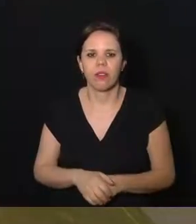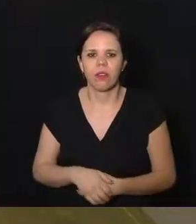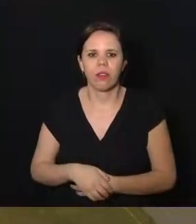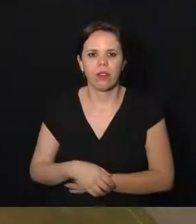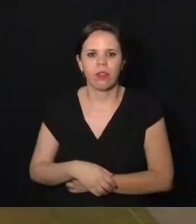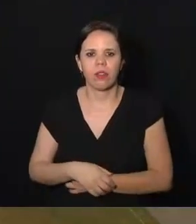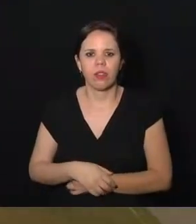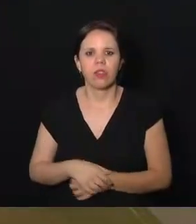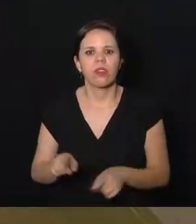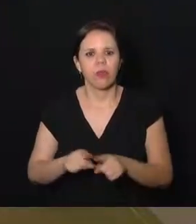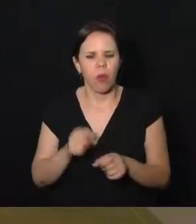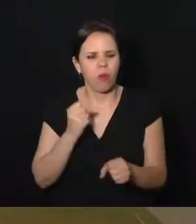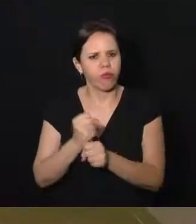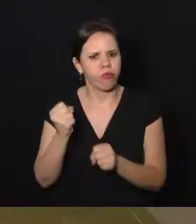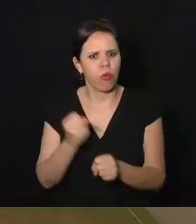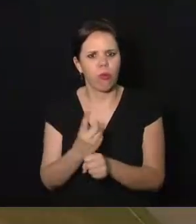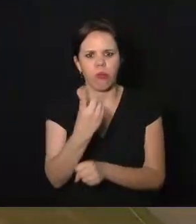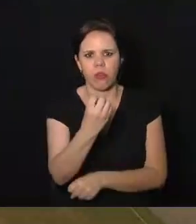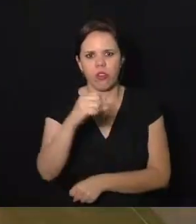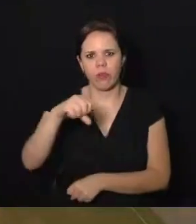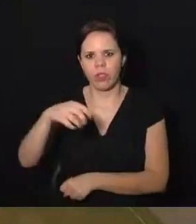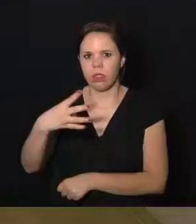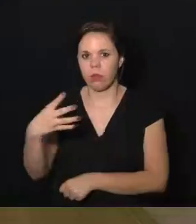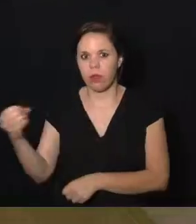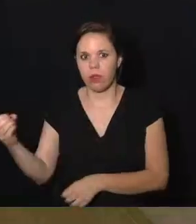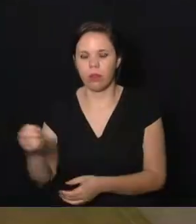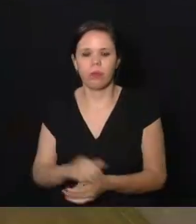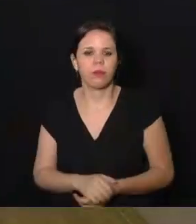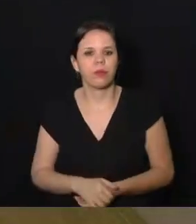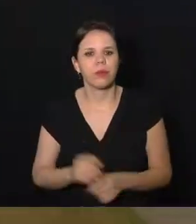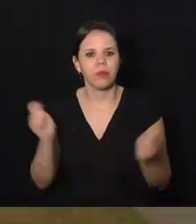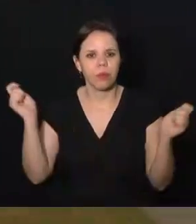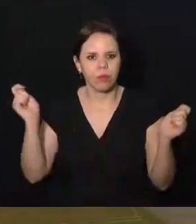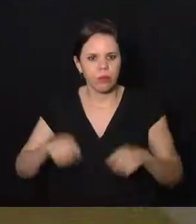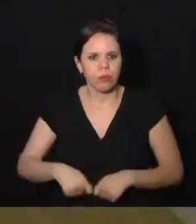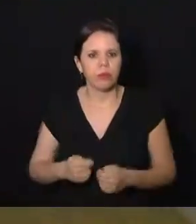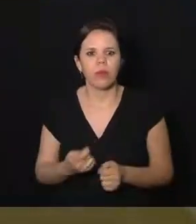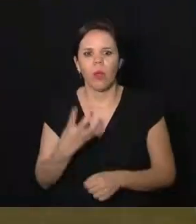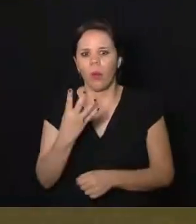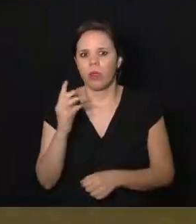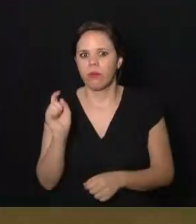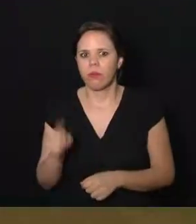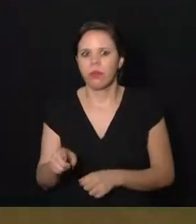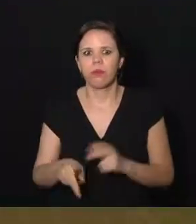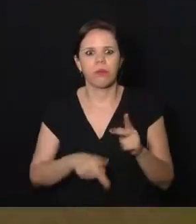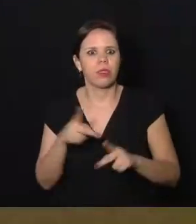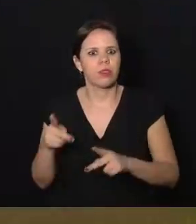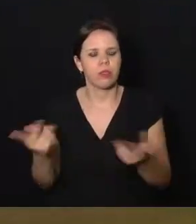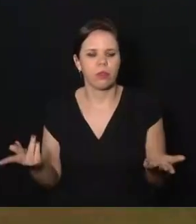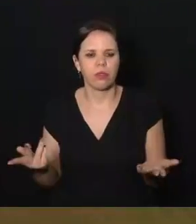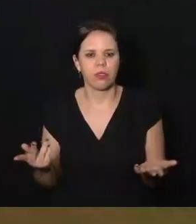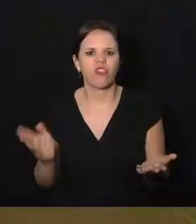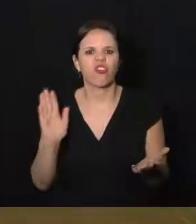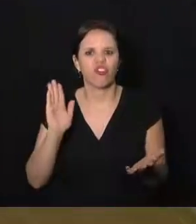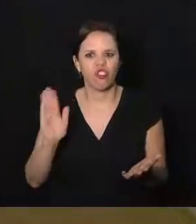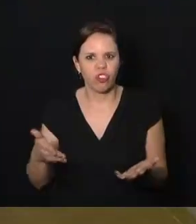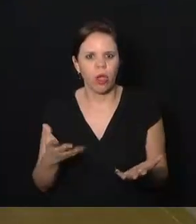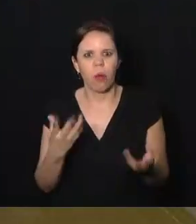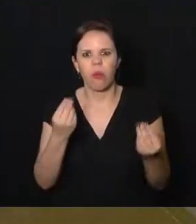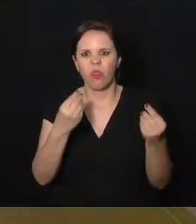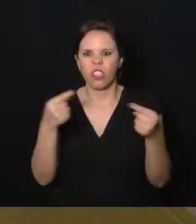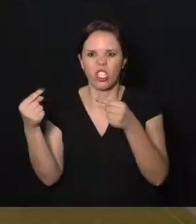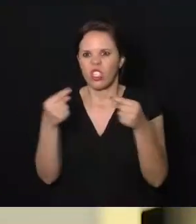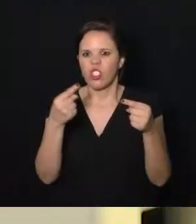Mogiana, foi construído em 1940. Com capacidade para 4.000 pessoas, foi palco de grandes